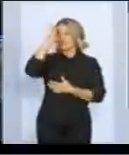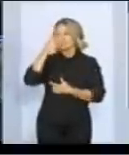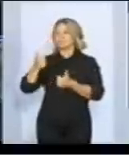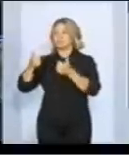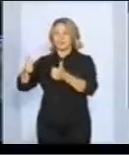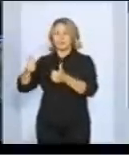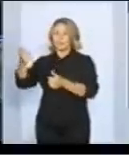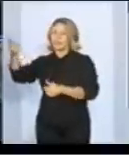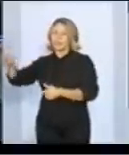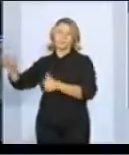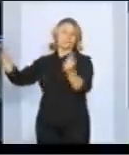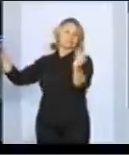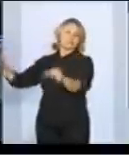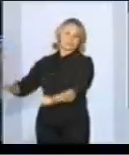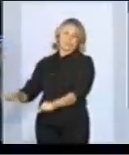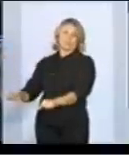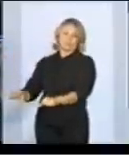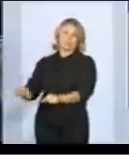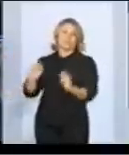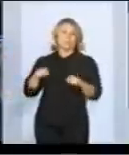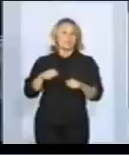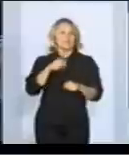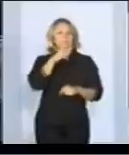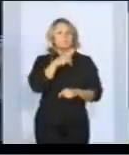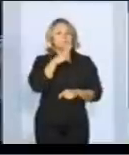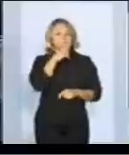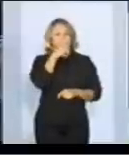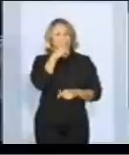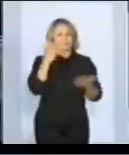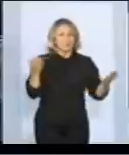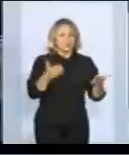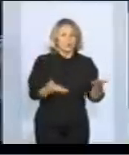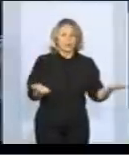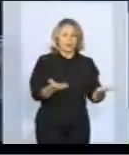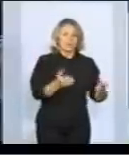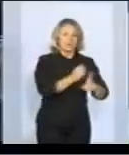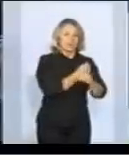negativo. E me parece que, nesse caso específico, o efeito para a sociedade